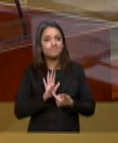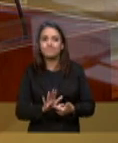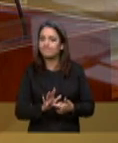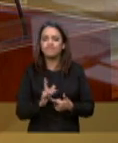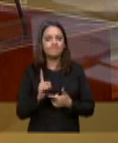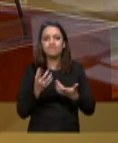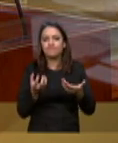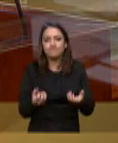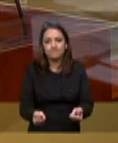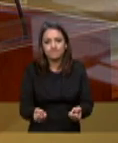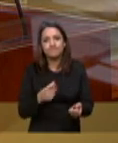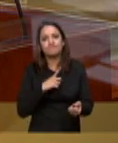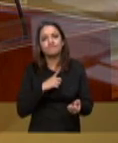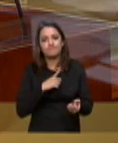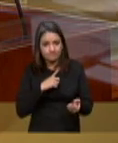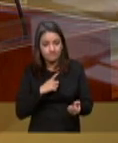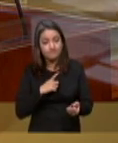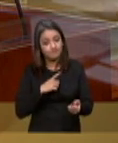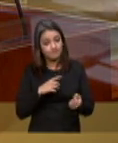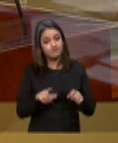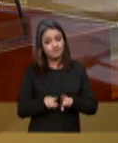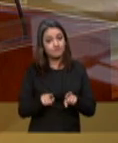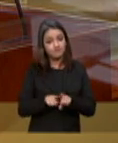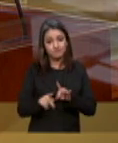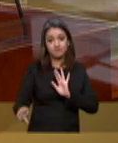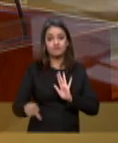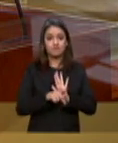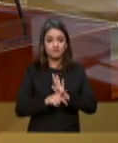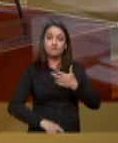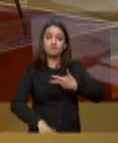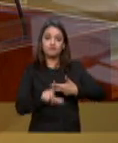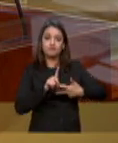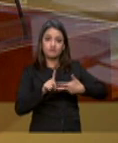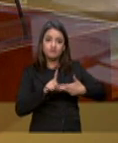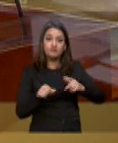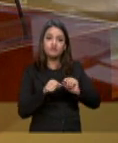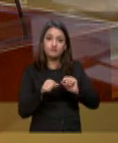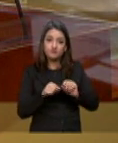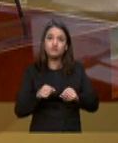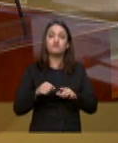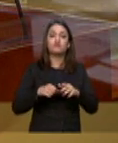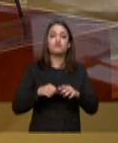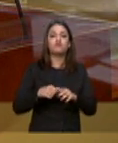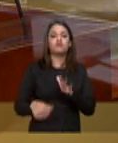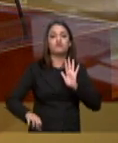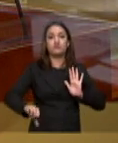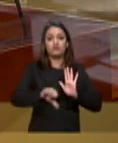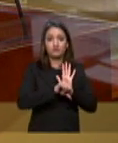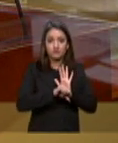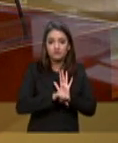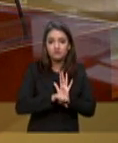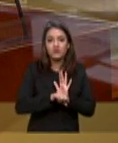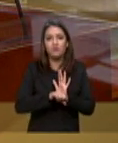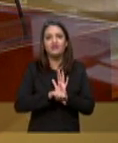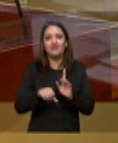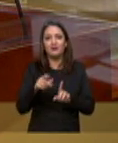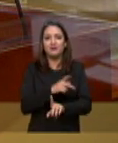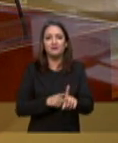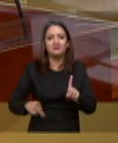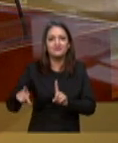sua discordância em relação à opção legítima do legislador de estender aos crimes previdenciários, que envolvem o não recolhimento de